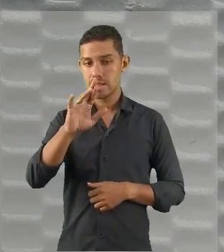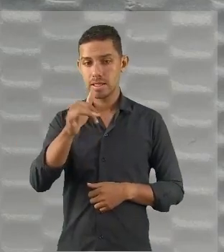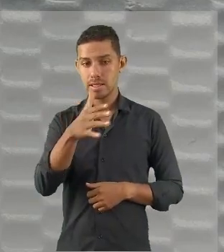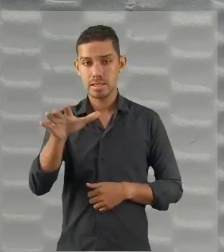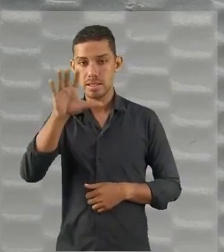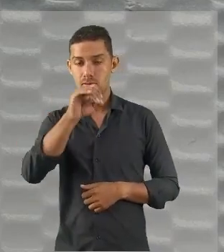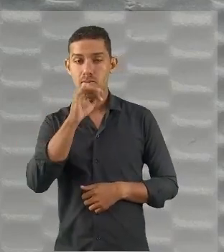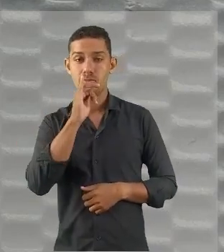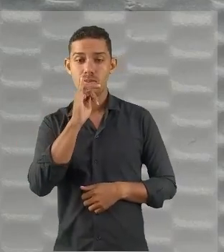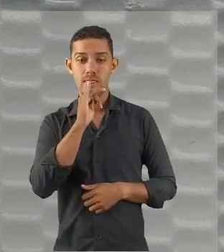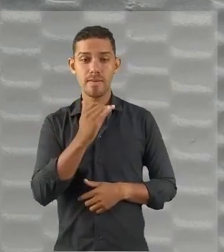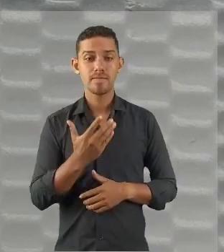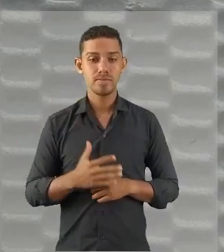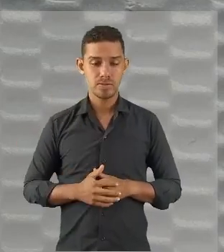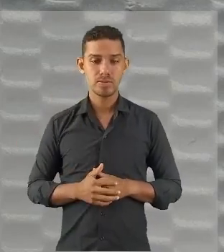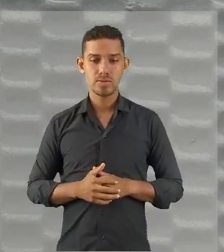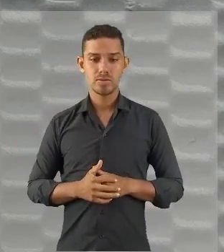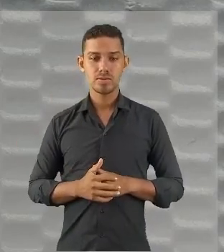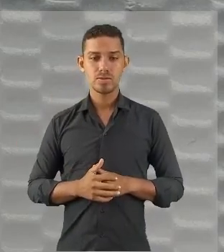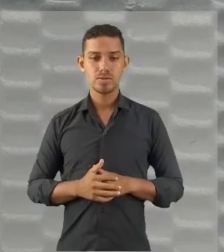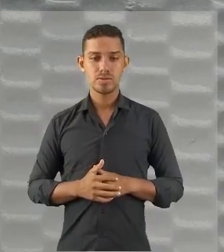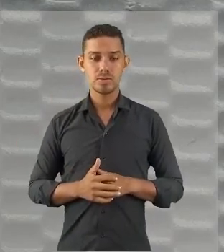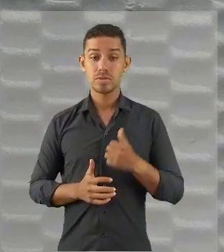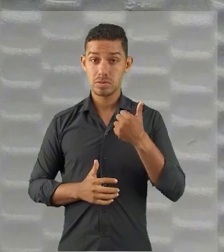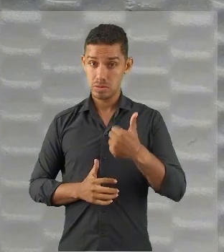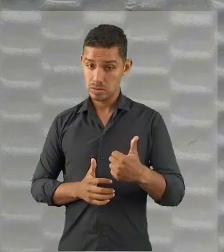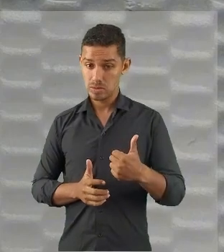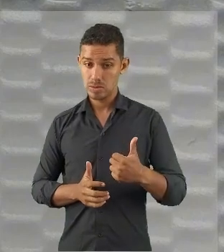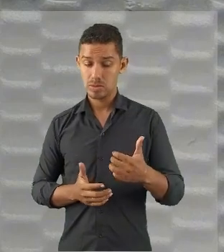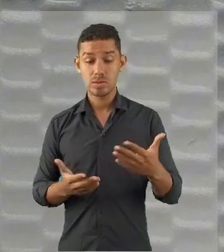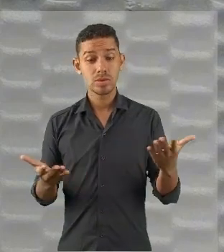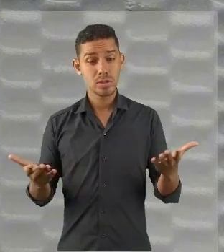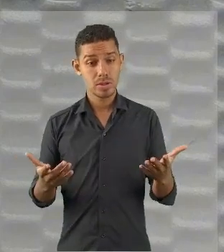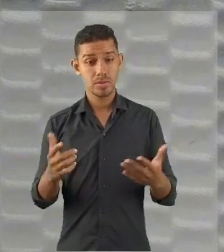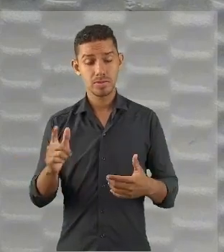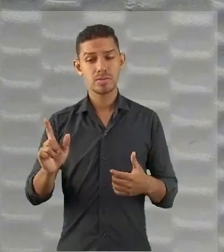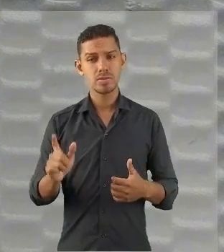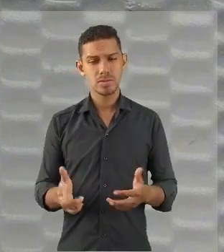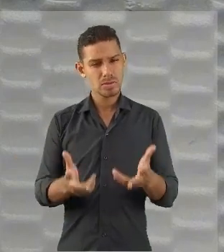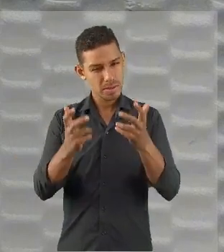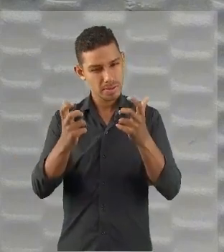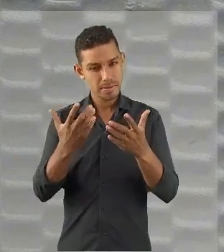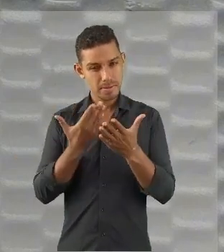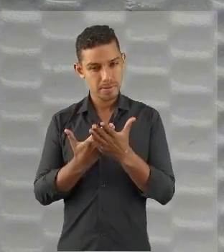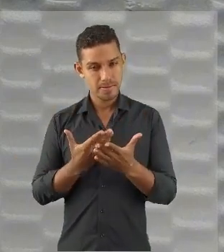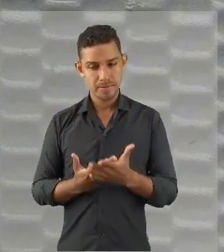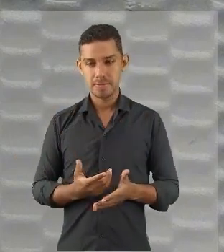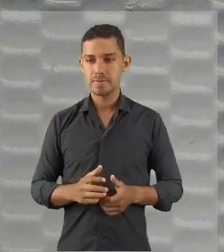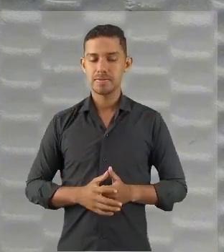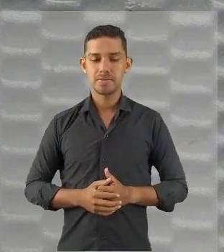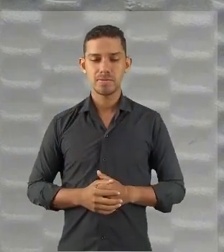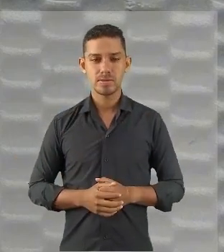gente falar sobre os processos de eletrização. Beleza? Então é isso. Se ligue aí, vamos para a tela.